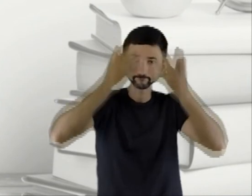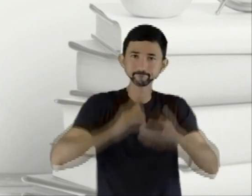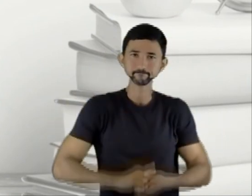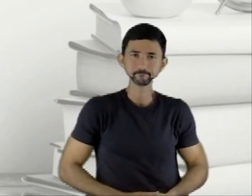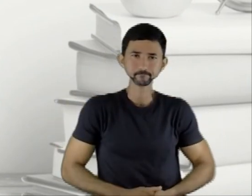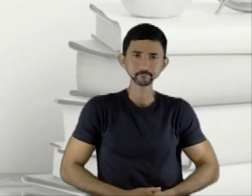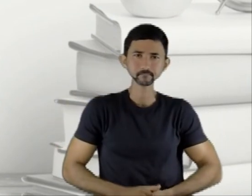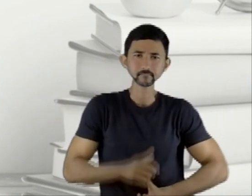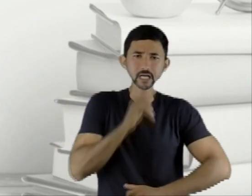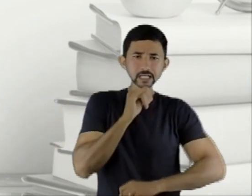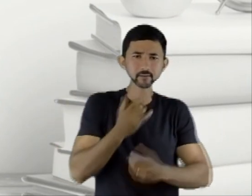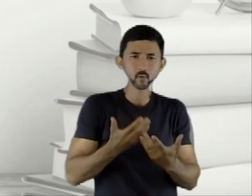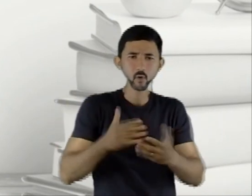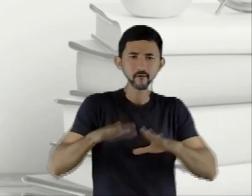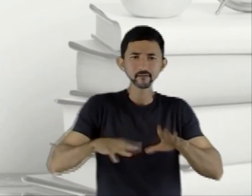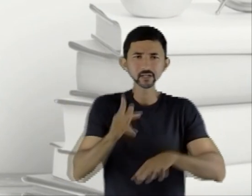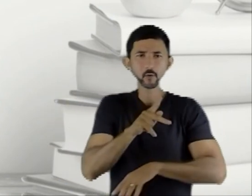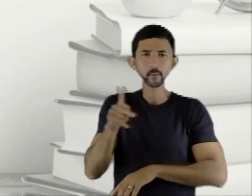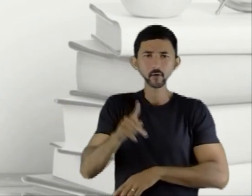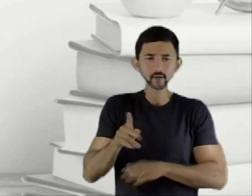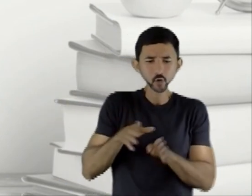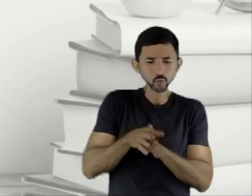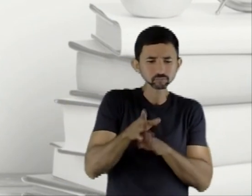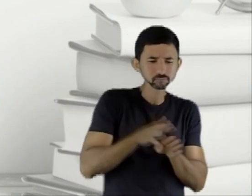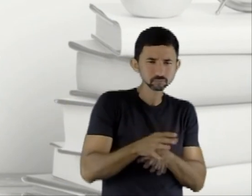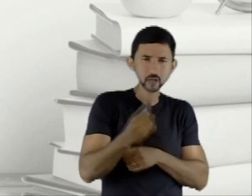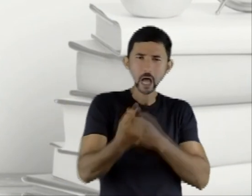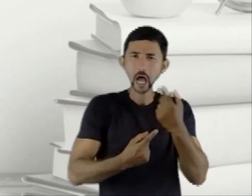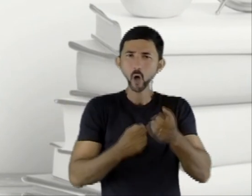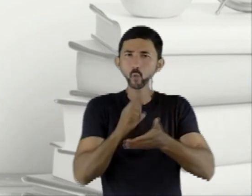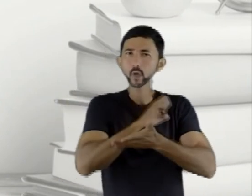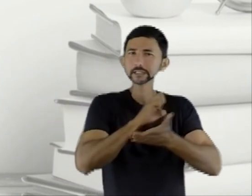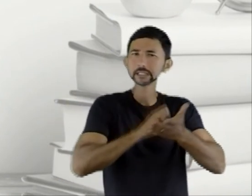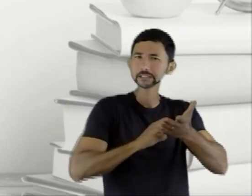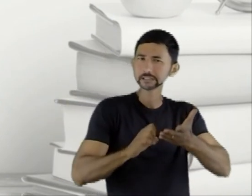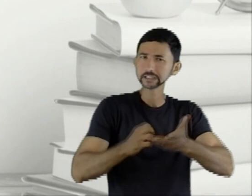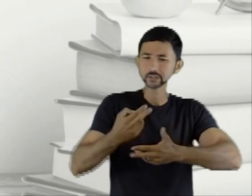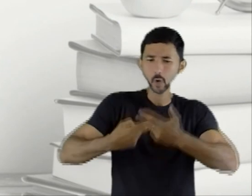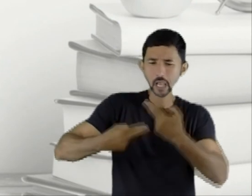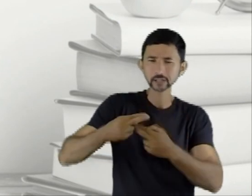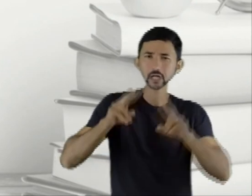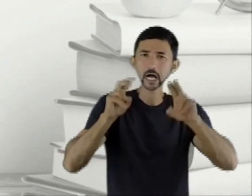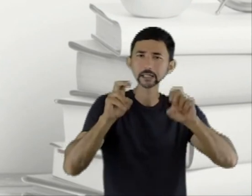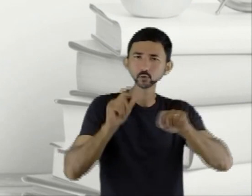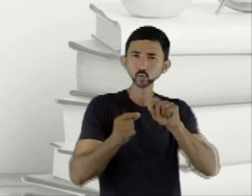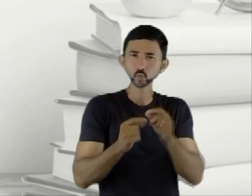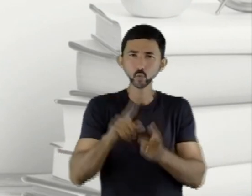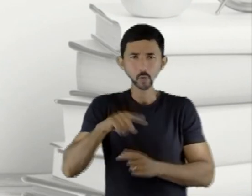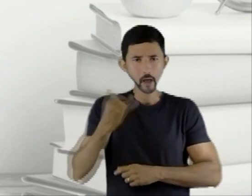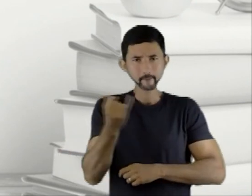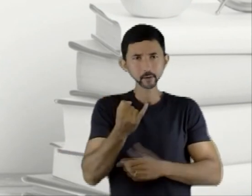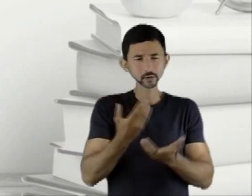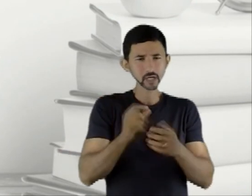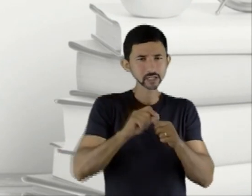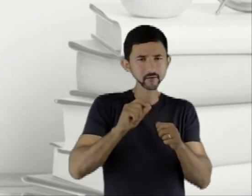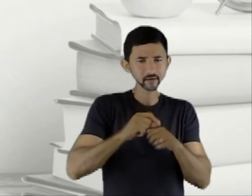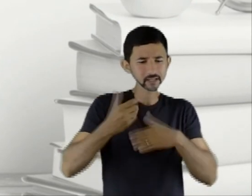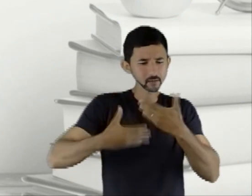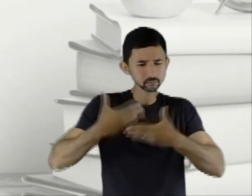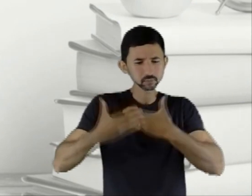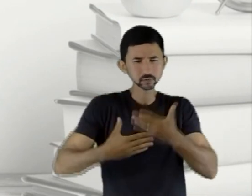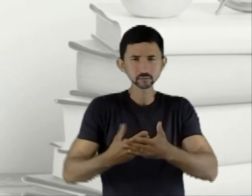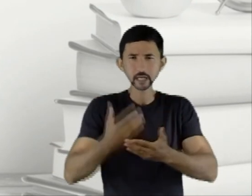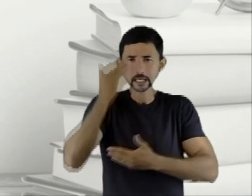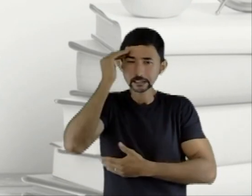Se caso o professor lhe direcione alguns exercícios relacionados a esse conteúdo, você tente fazer após um